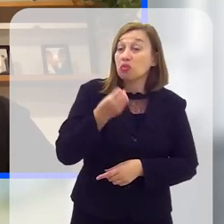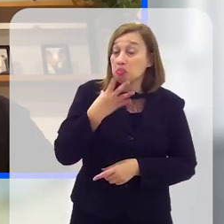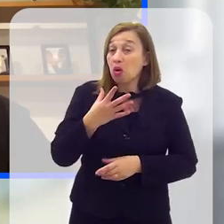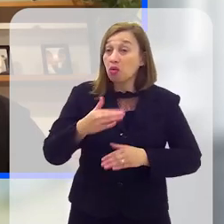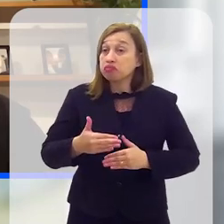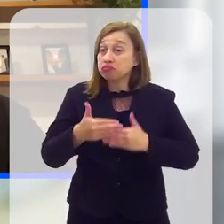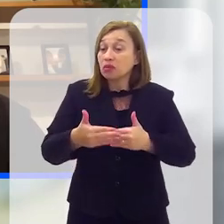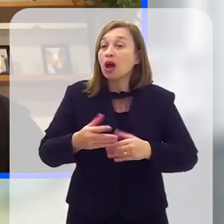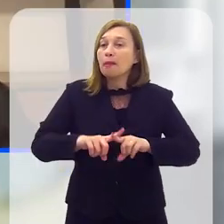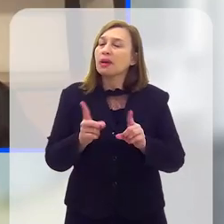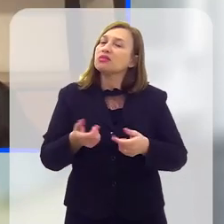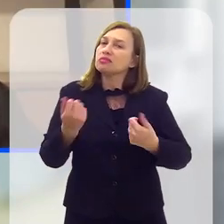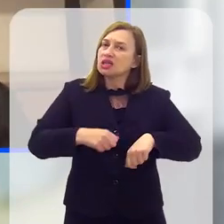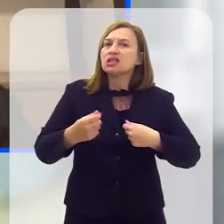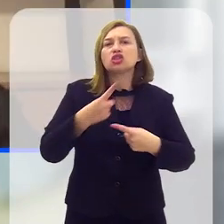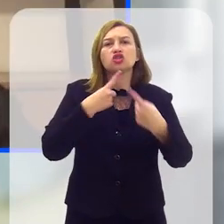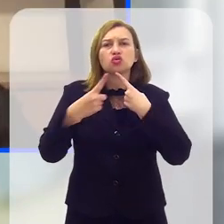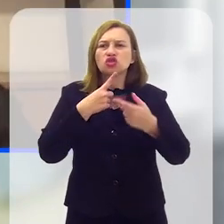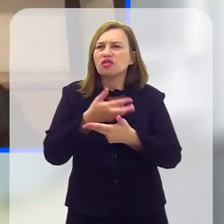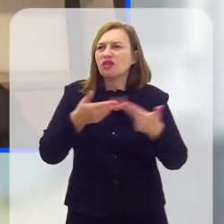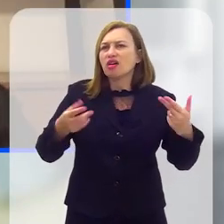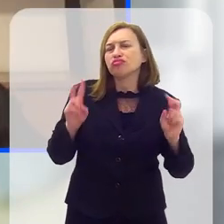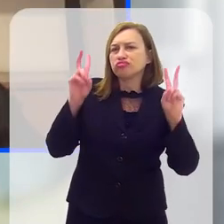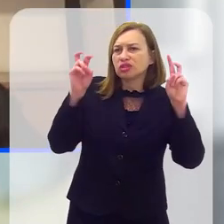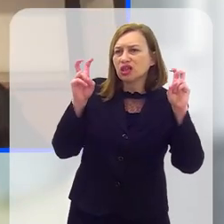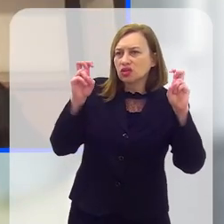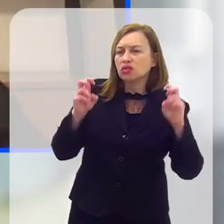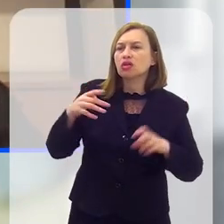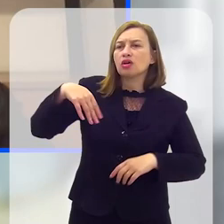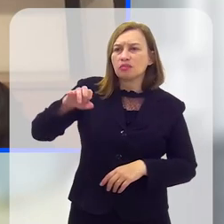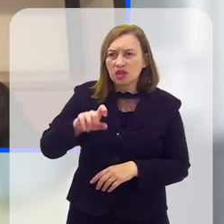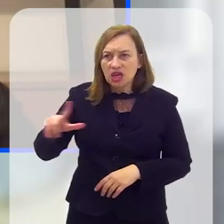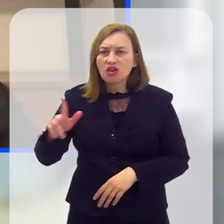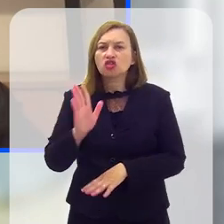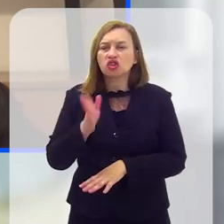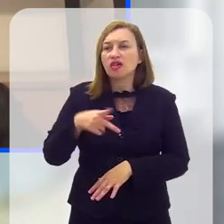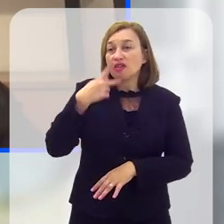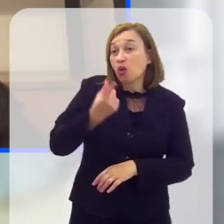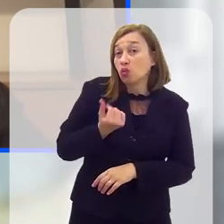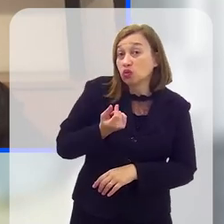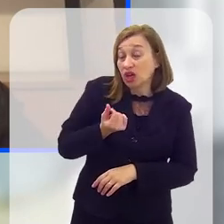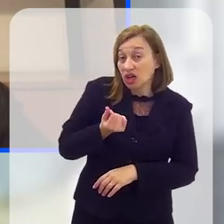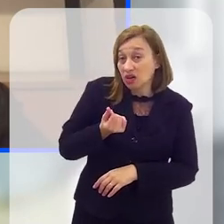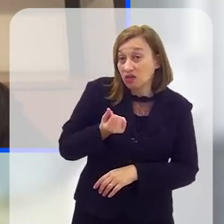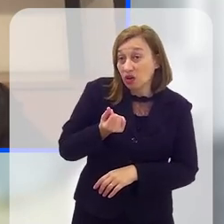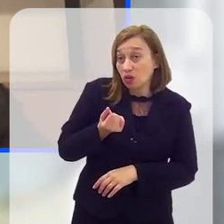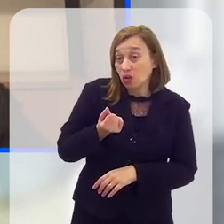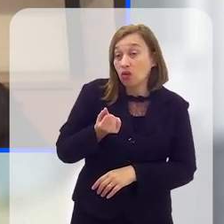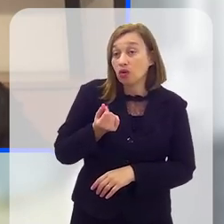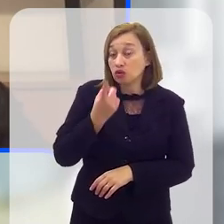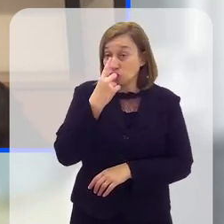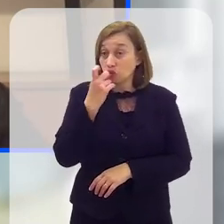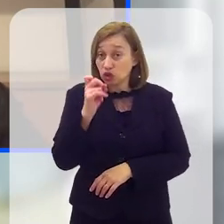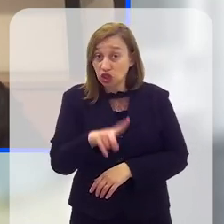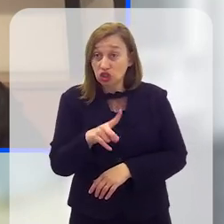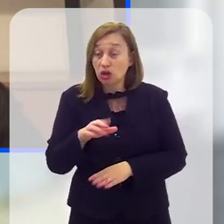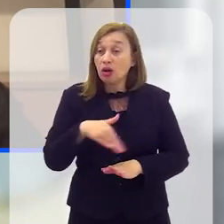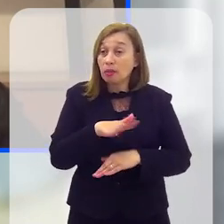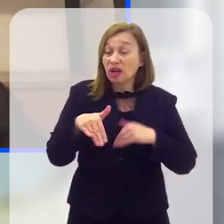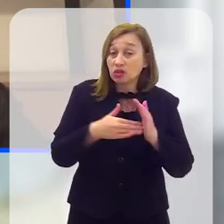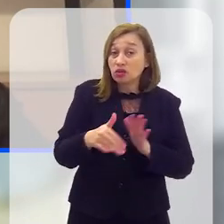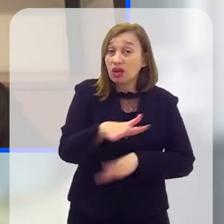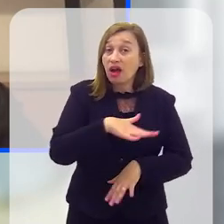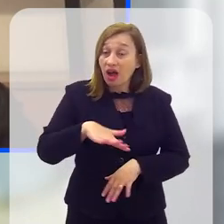passo muito bom, mas a gente precisa ainda discutir muitos assuntos, conforme o Miguel já falou da questão tarifária e da unificação dessa tarifa para